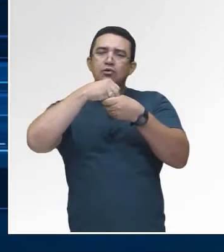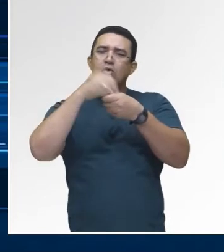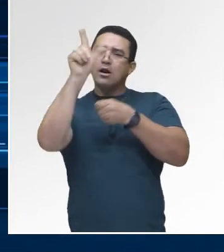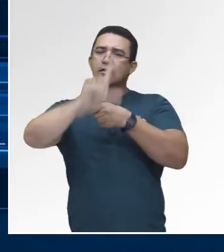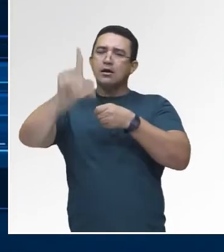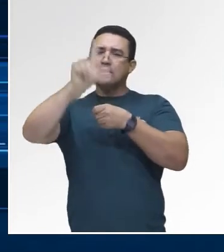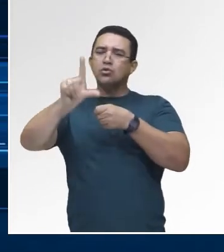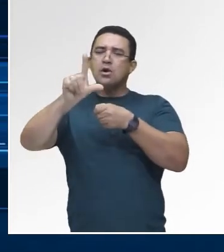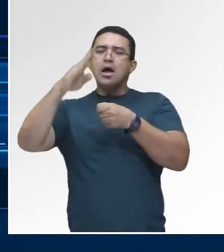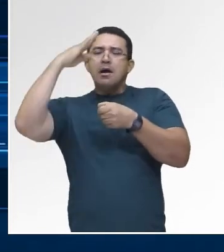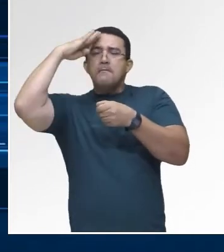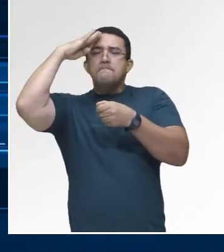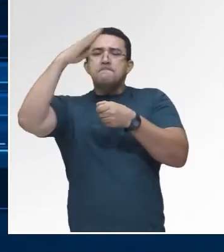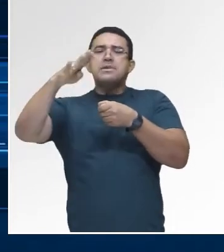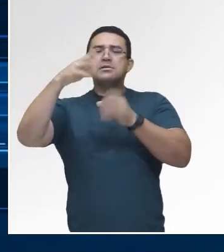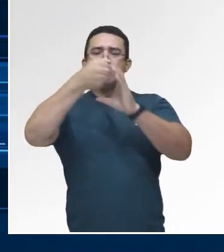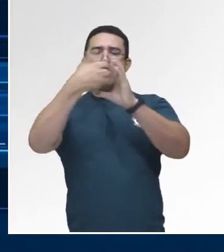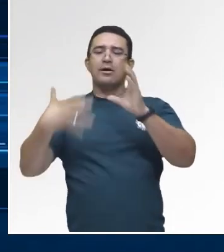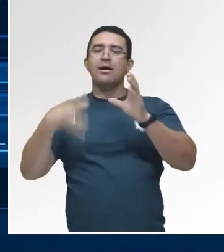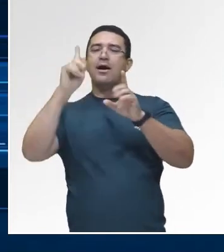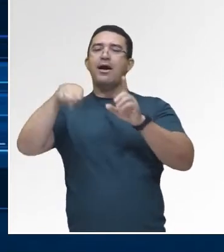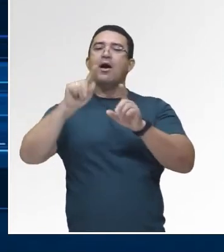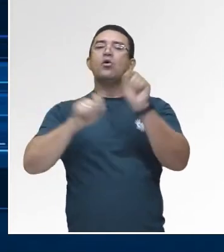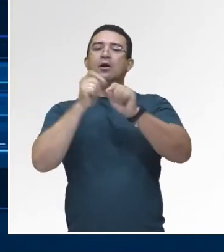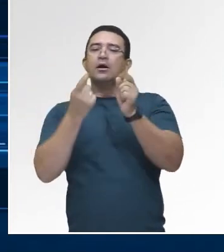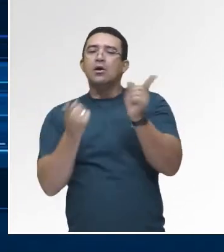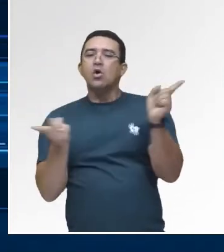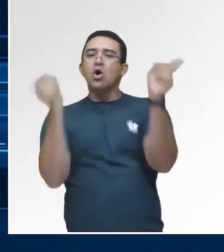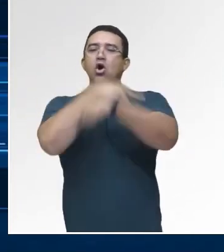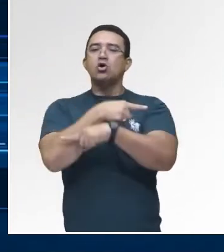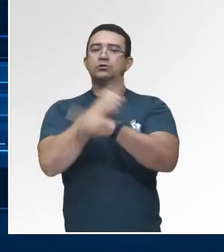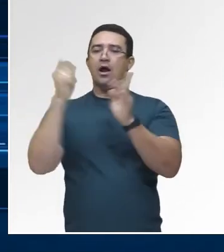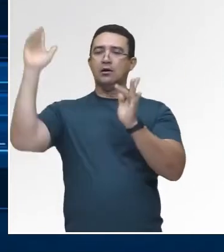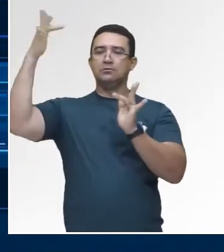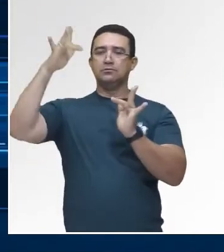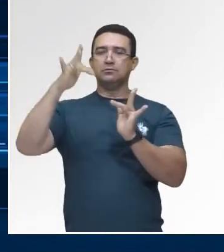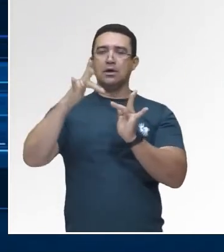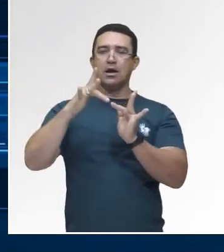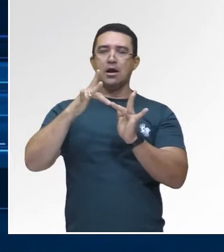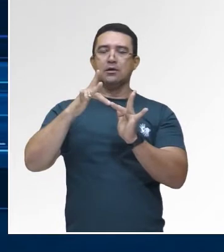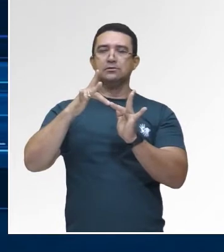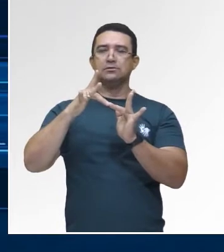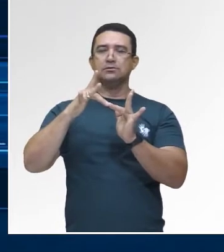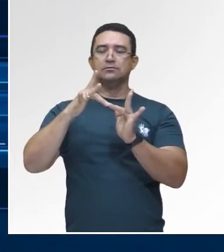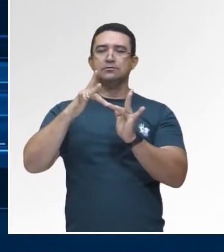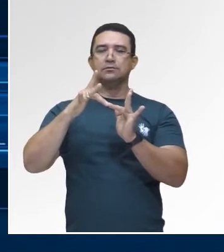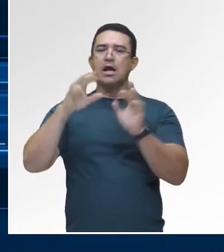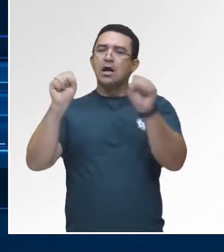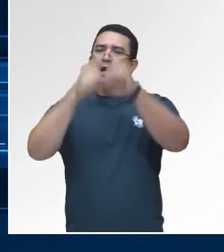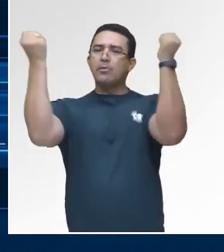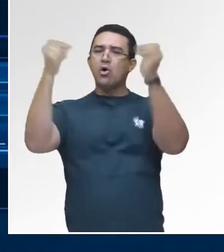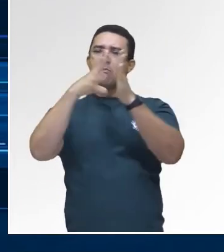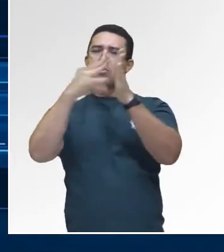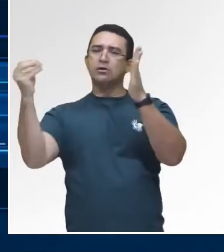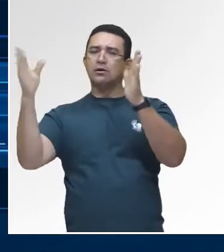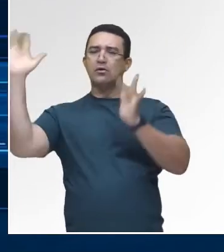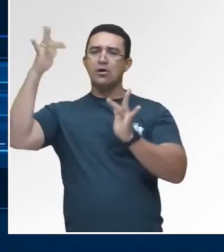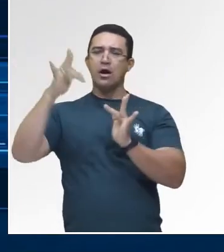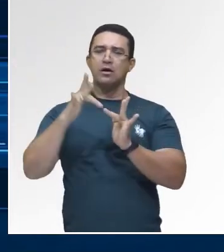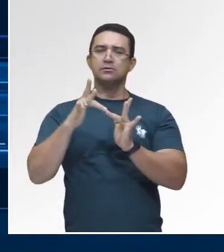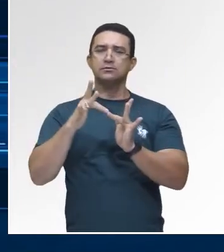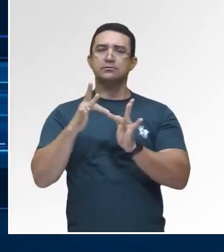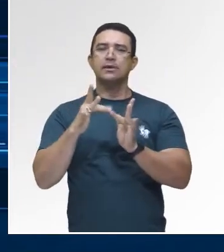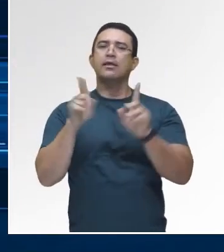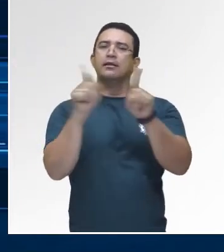características do romantismo são oposição ao clássico, já falei aqui, oposição ao clássico, ok? Vai